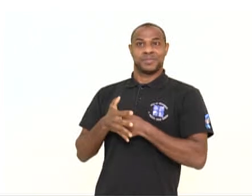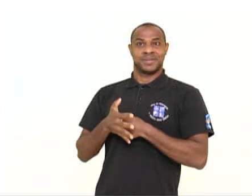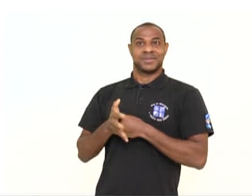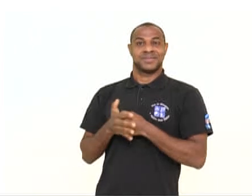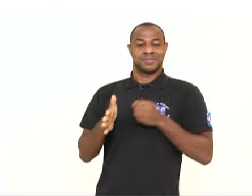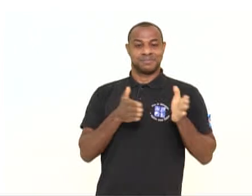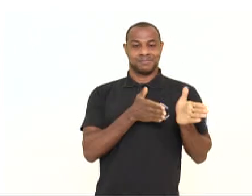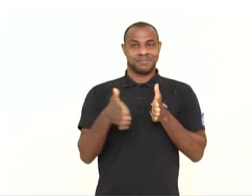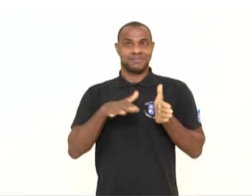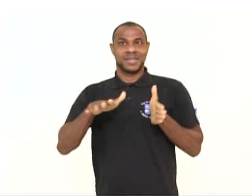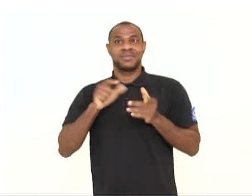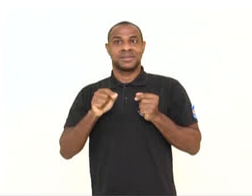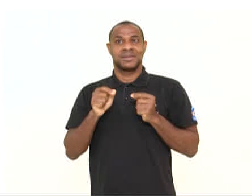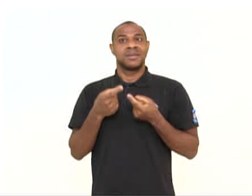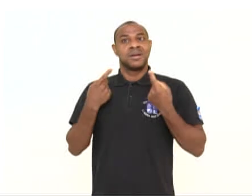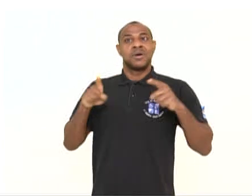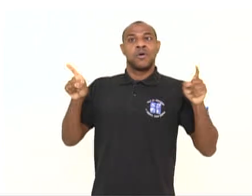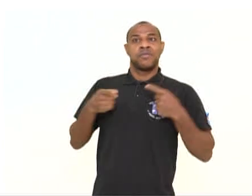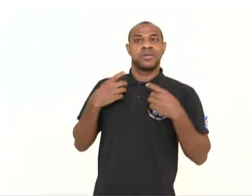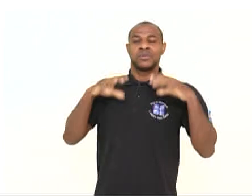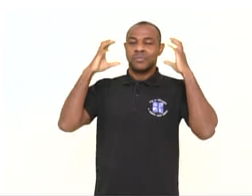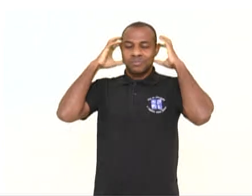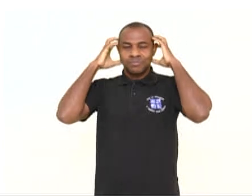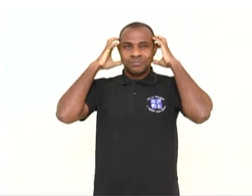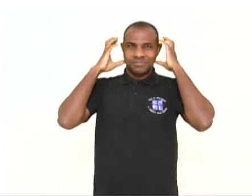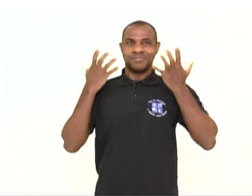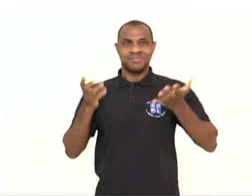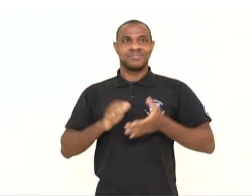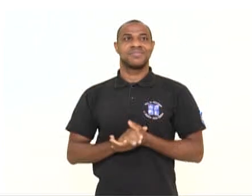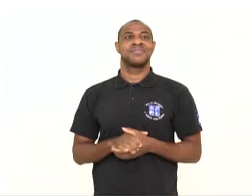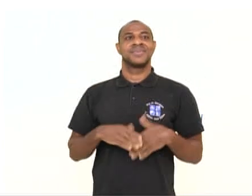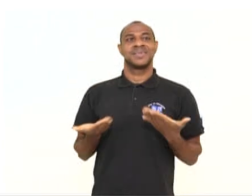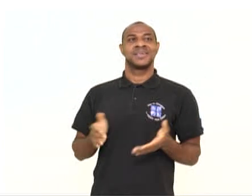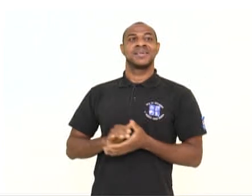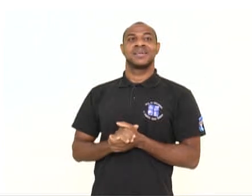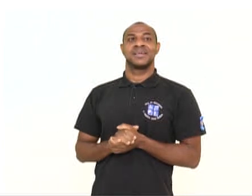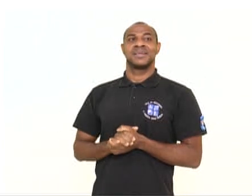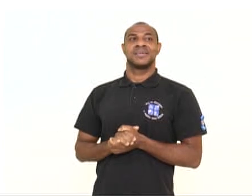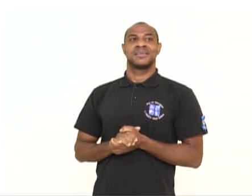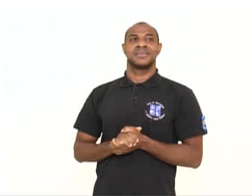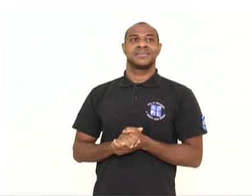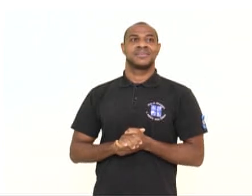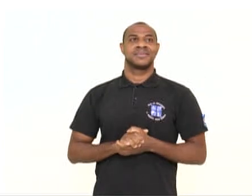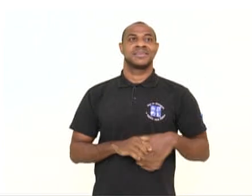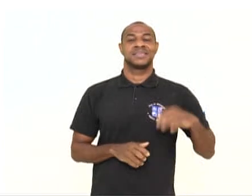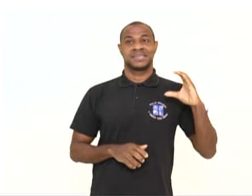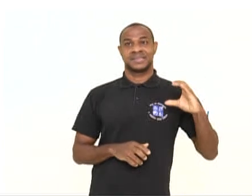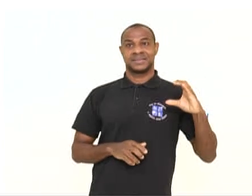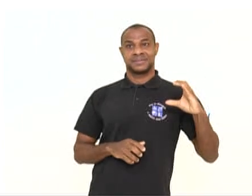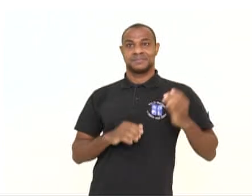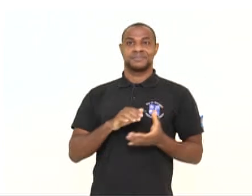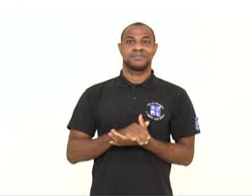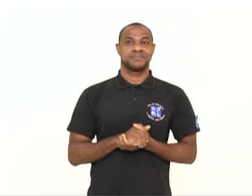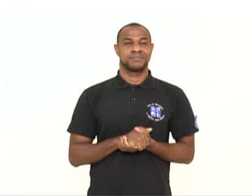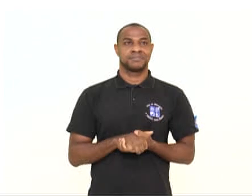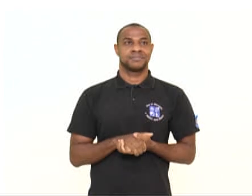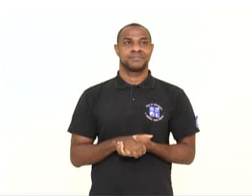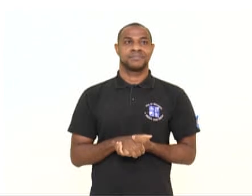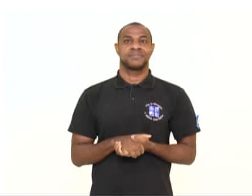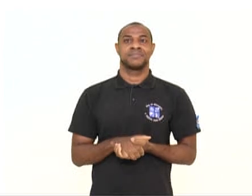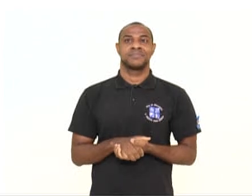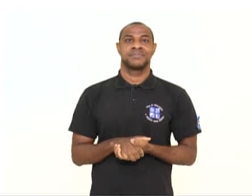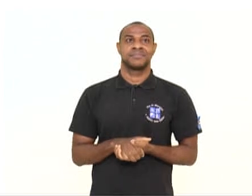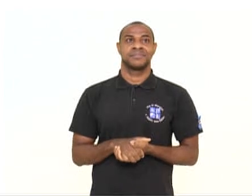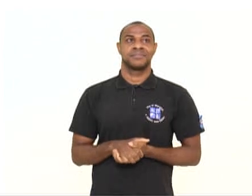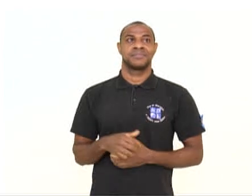músicas nas plataformas de streaming. I received a new collection of books. I'm reading books all weekend.